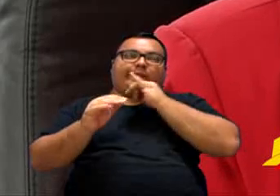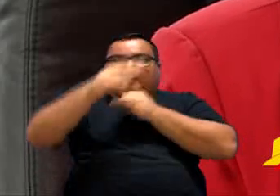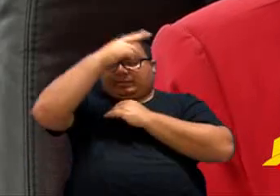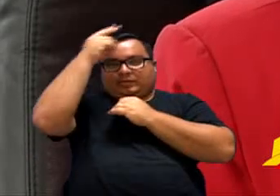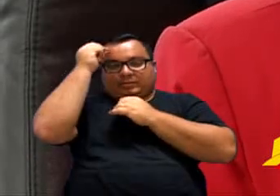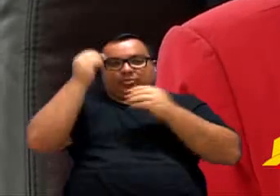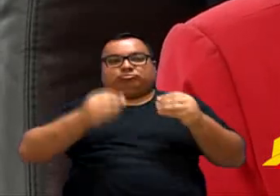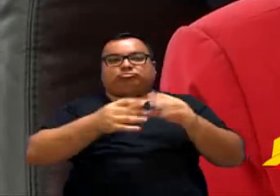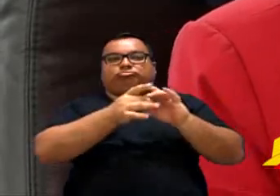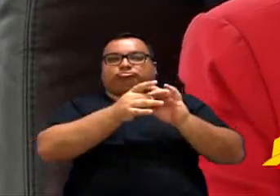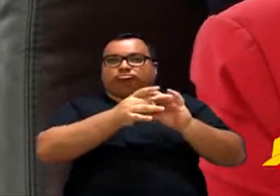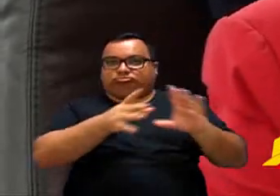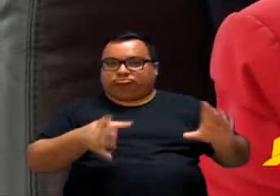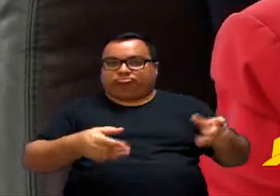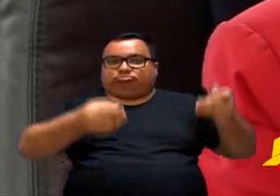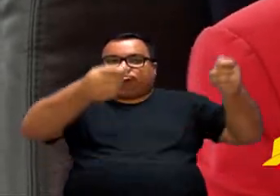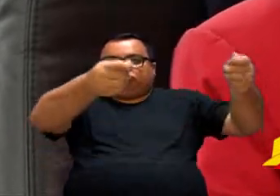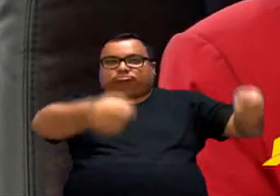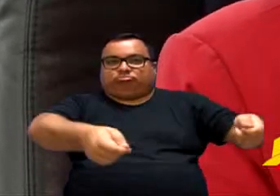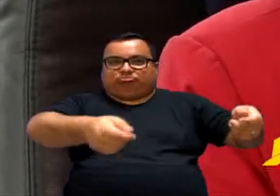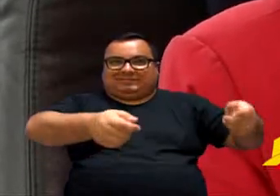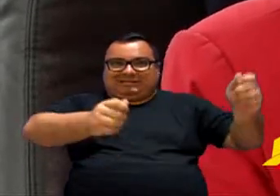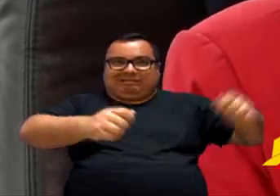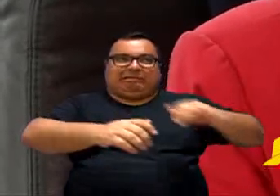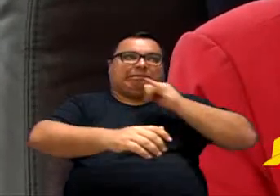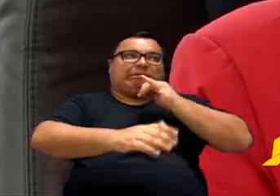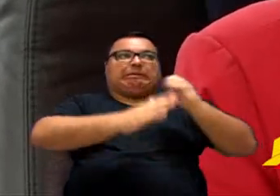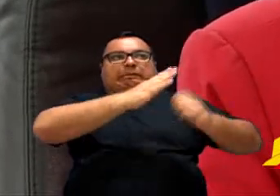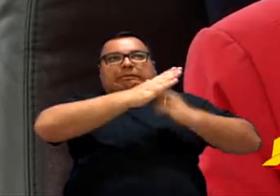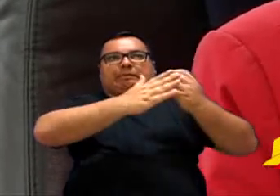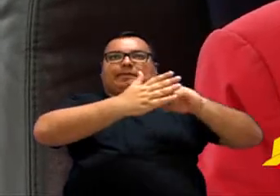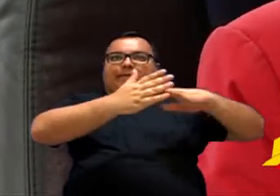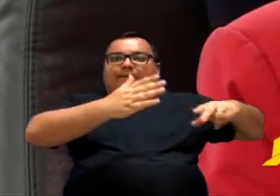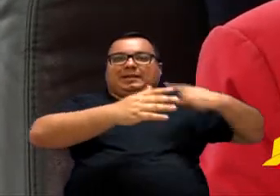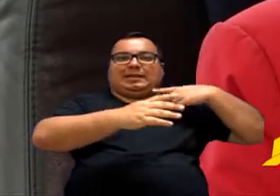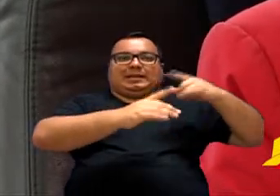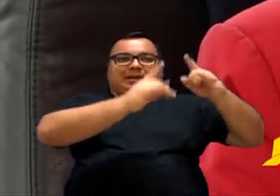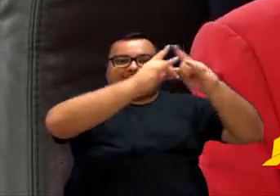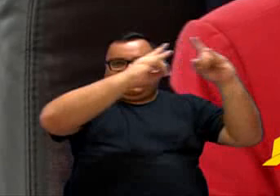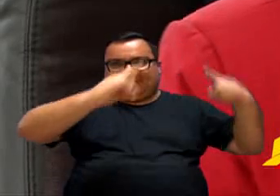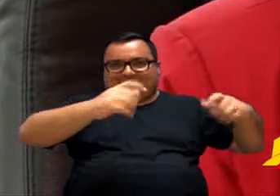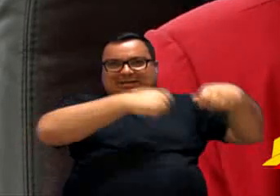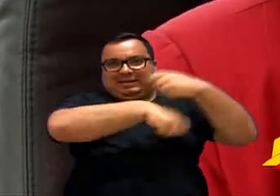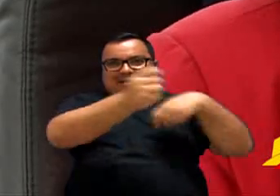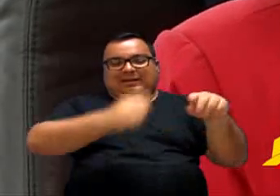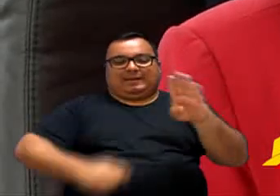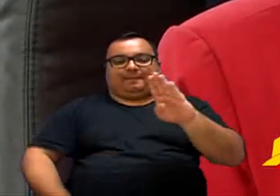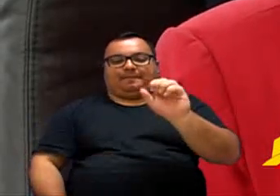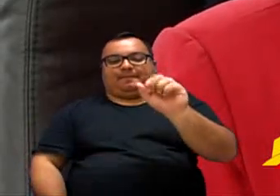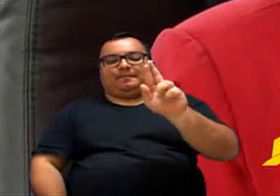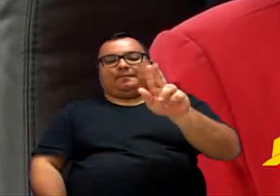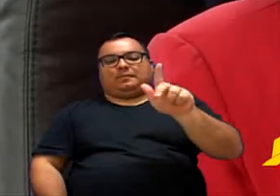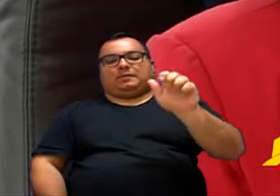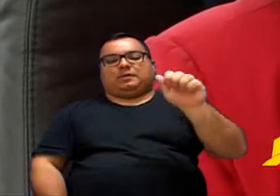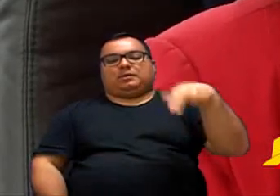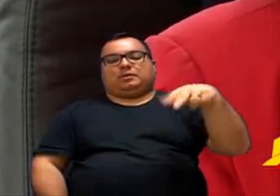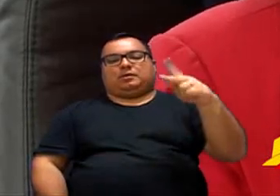uma entidade que se denomina Feira da Barganha, a prefeitura terá algum controle sobre isso? Esse é organização, porque aquilo lá